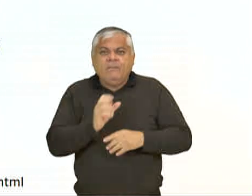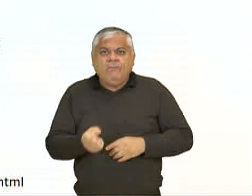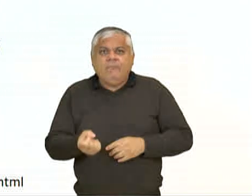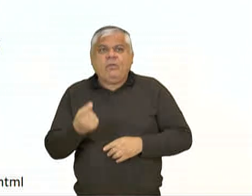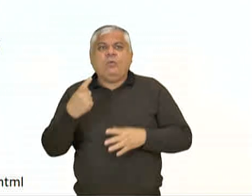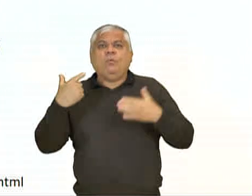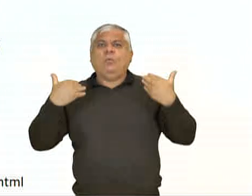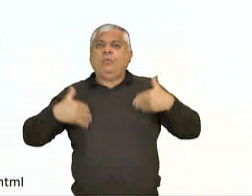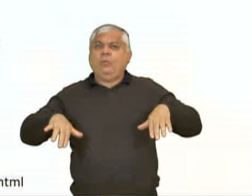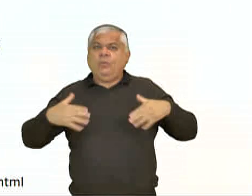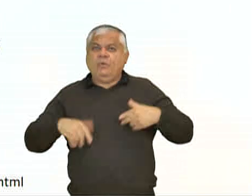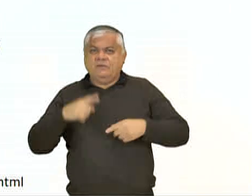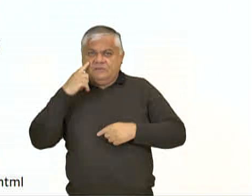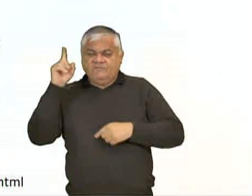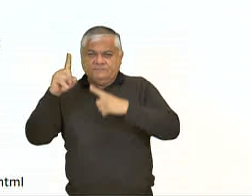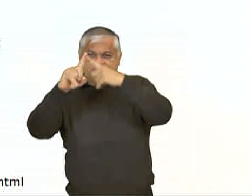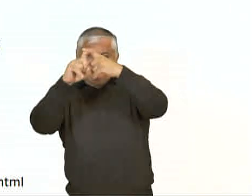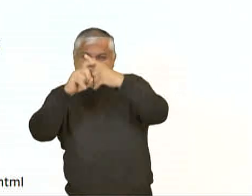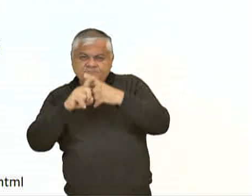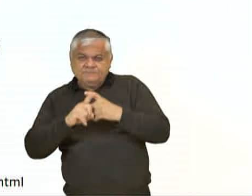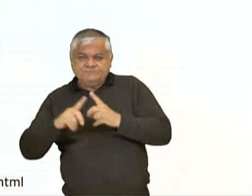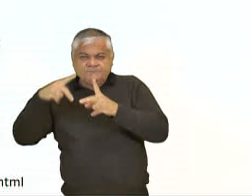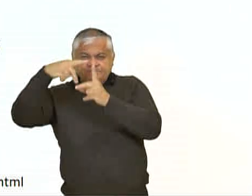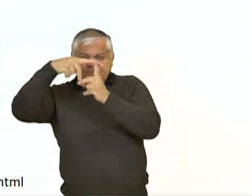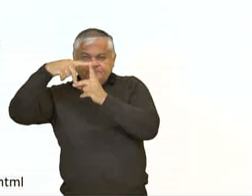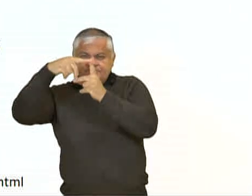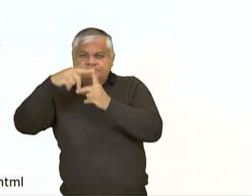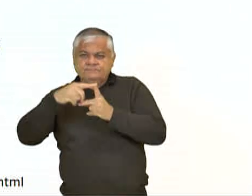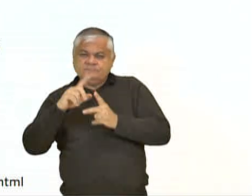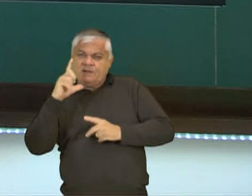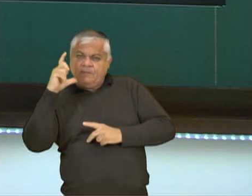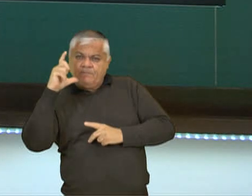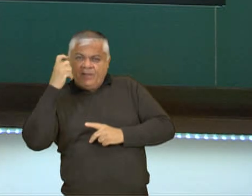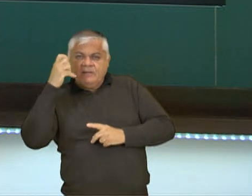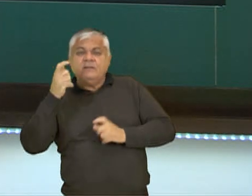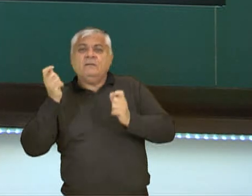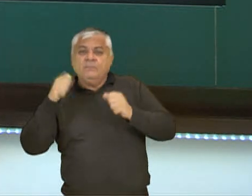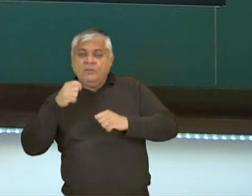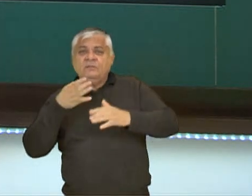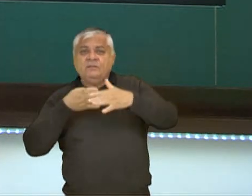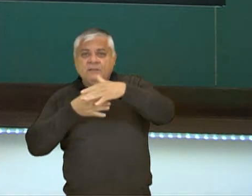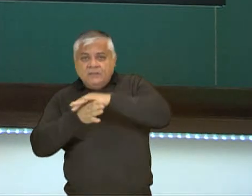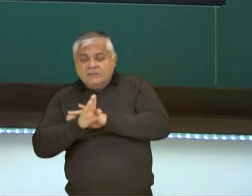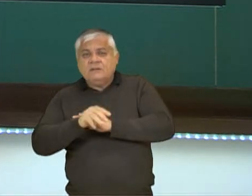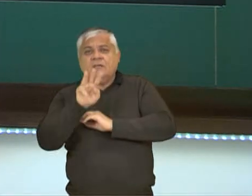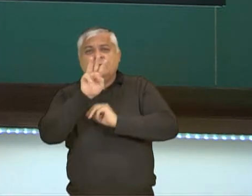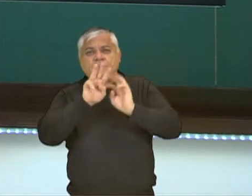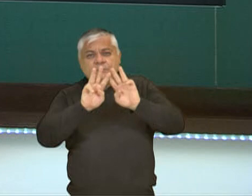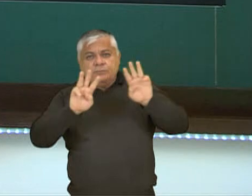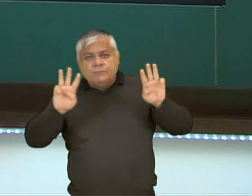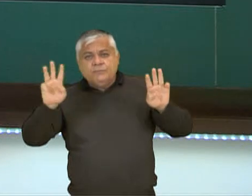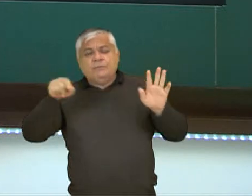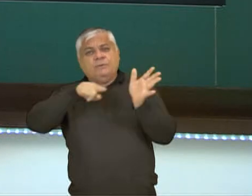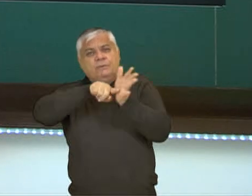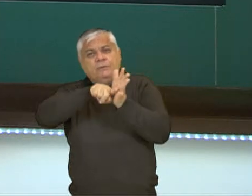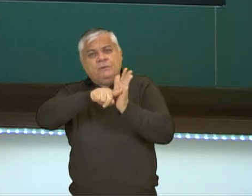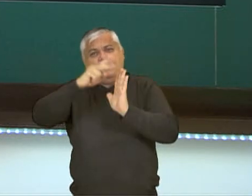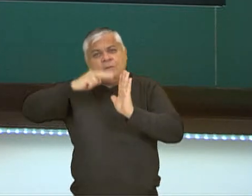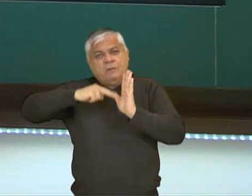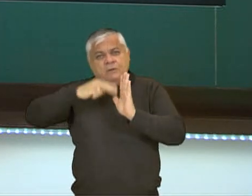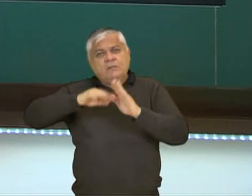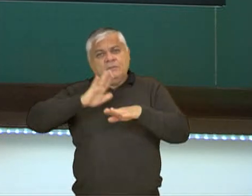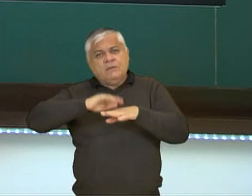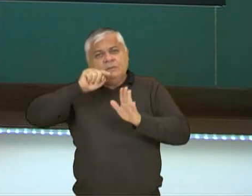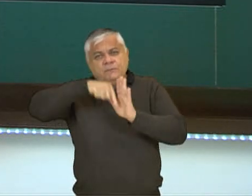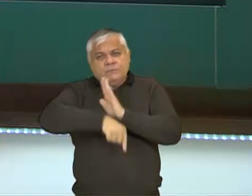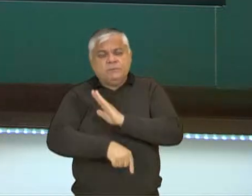um QR Code, você pode apontar aqui o teu celular e acessar esse site e se aprofundar mais aí sobre